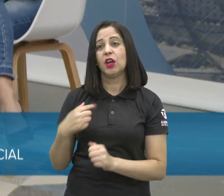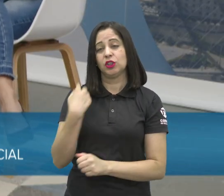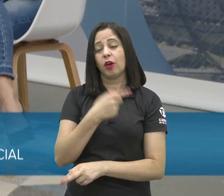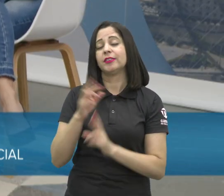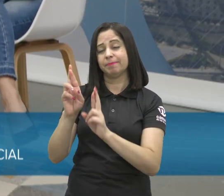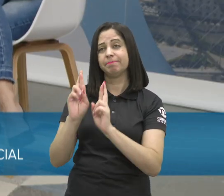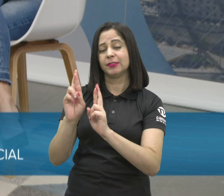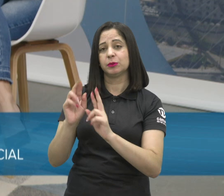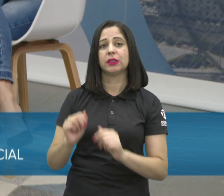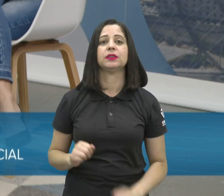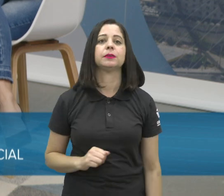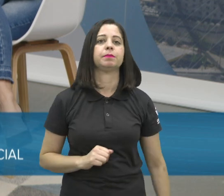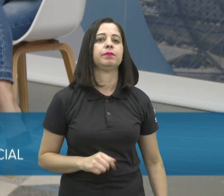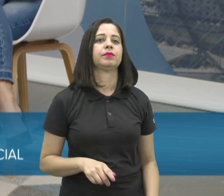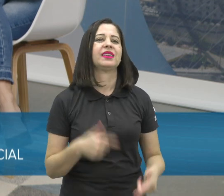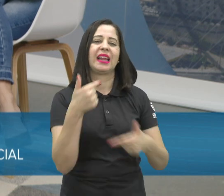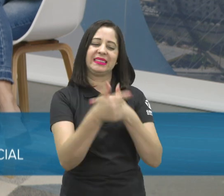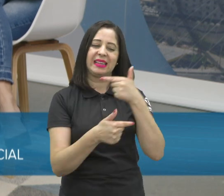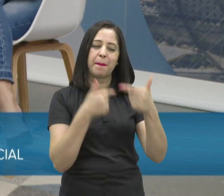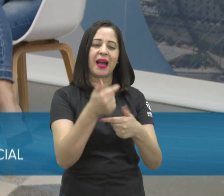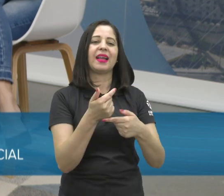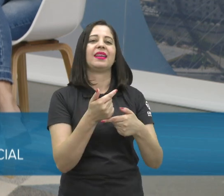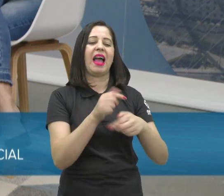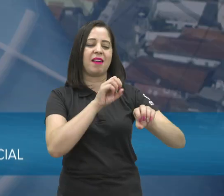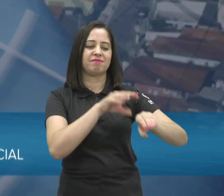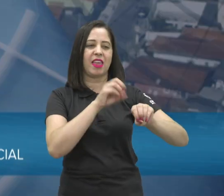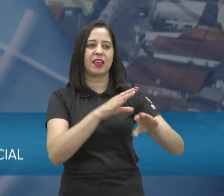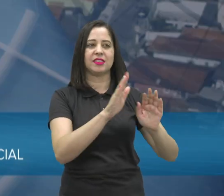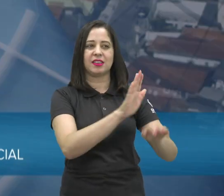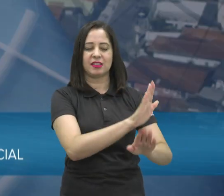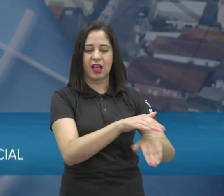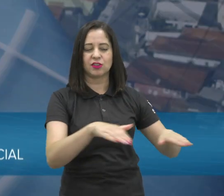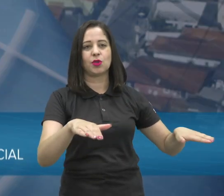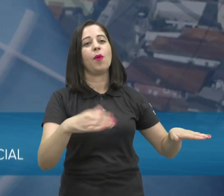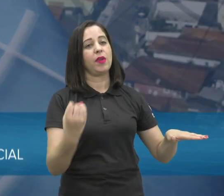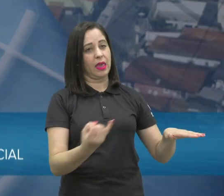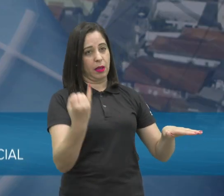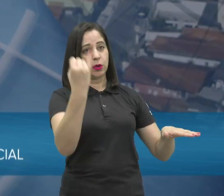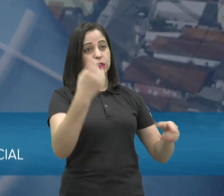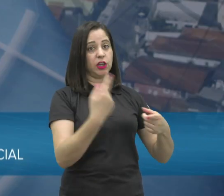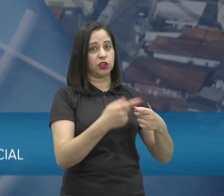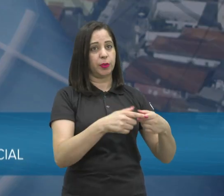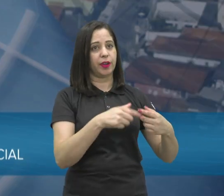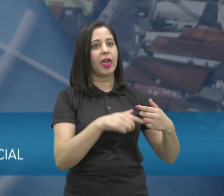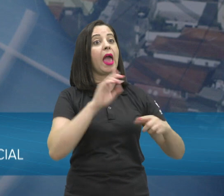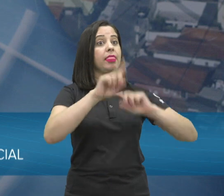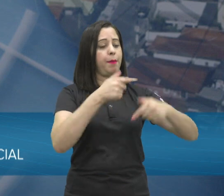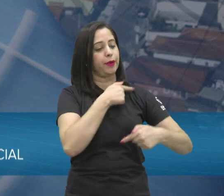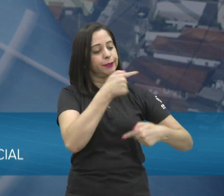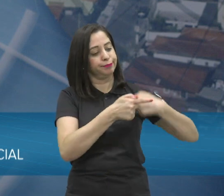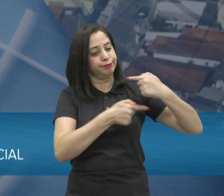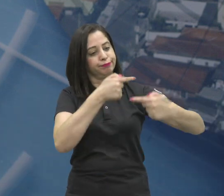esperançar, né? Sim. E trabalhar com os jovens, né? Sim. Um bom passo, né? Para que eles sigam perpetuando daqui para